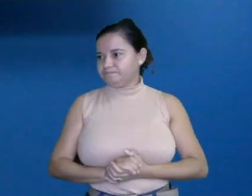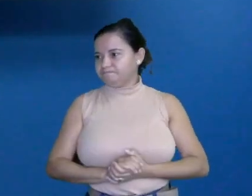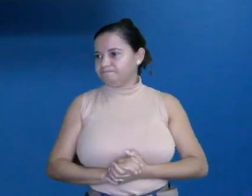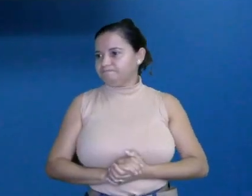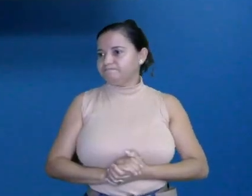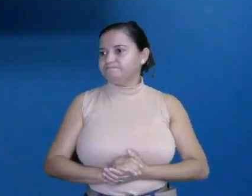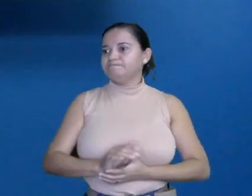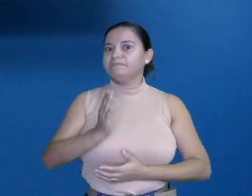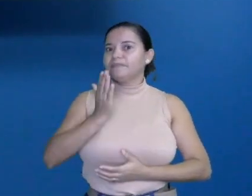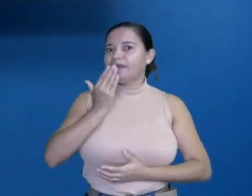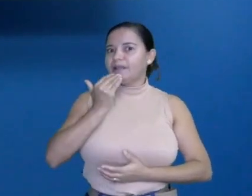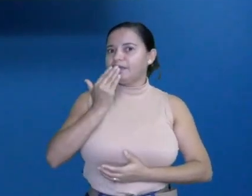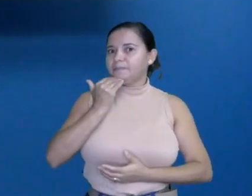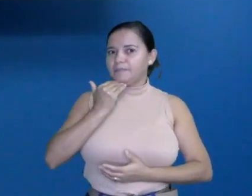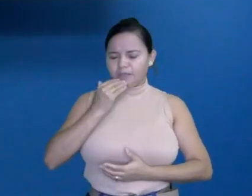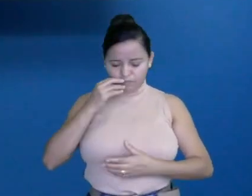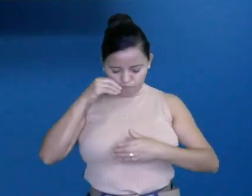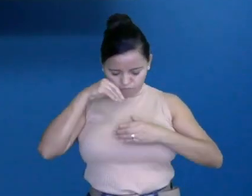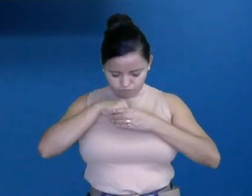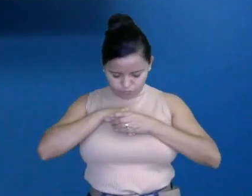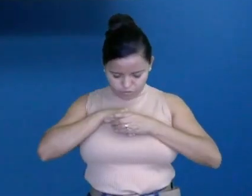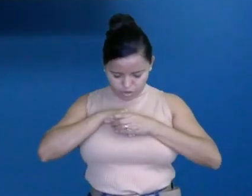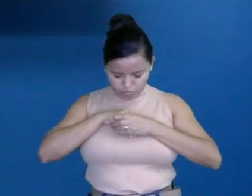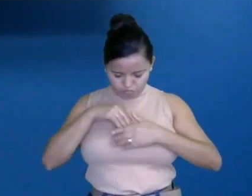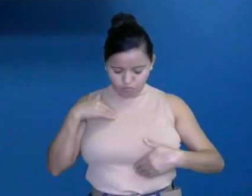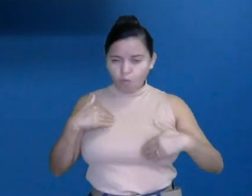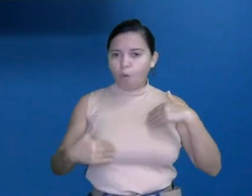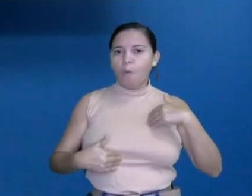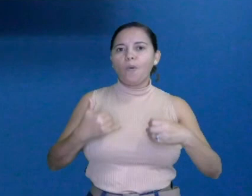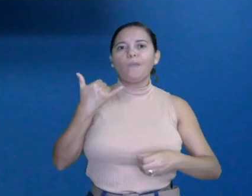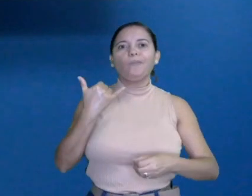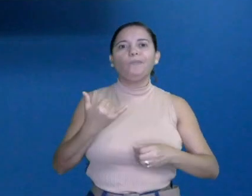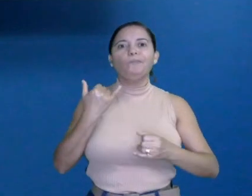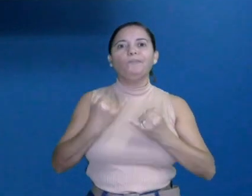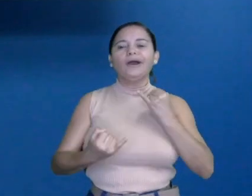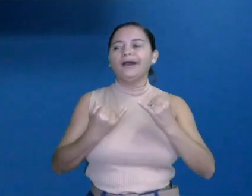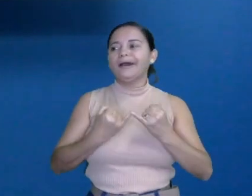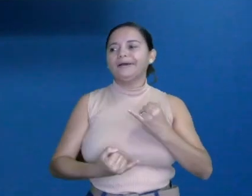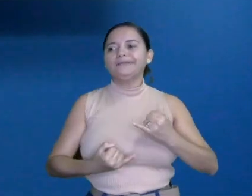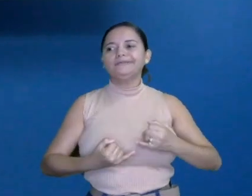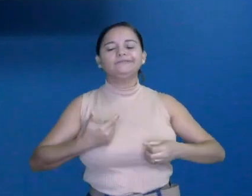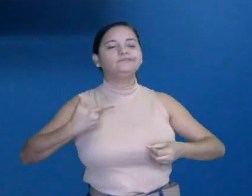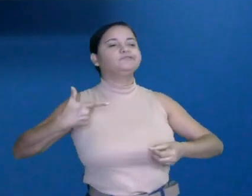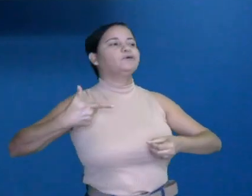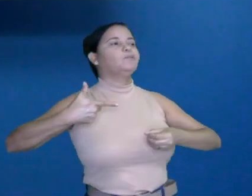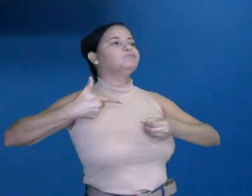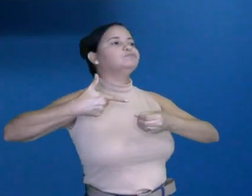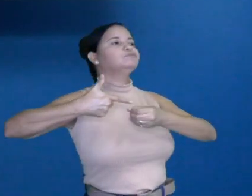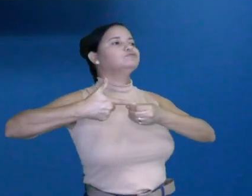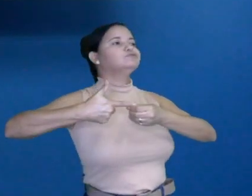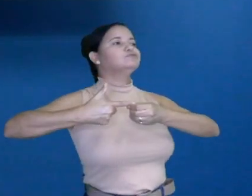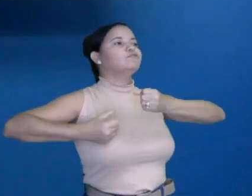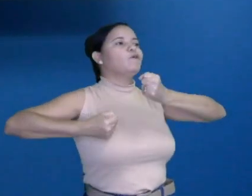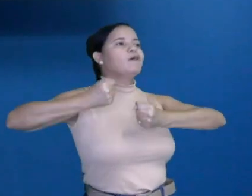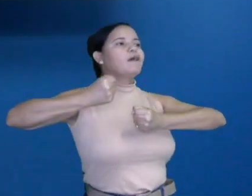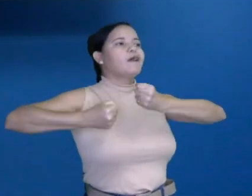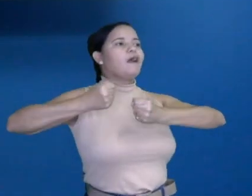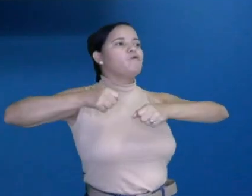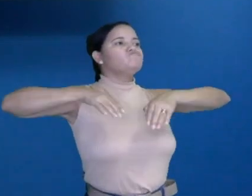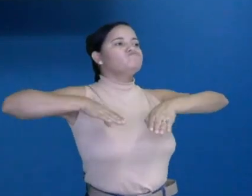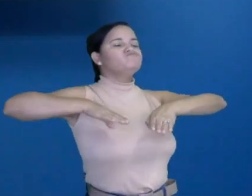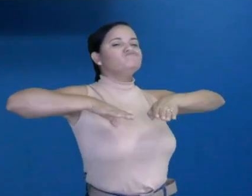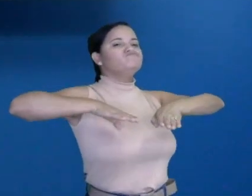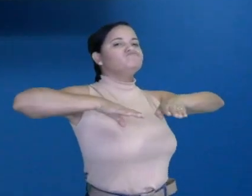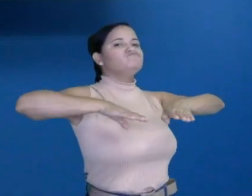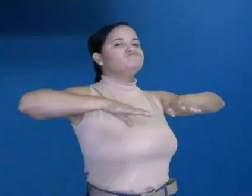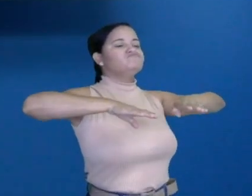corpo é como se fosse o combustível para o carro. O carro anda sem combustível? Se você não colocar lá o gás, ou a gasolina,